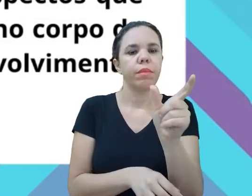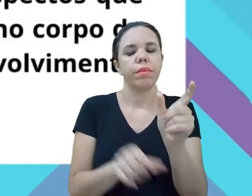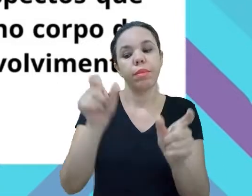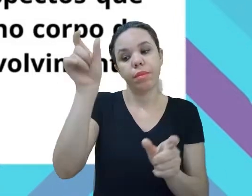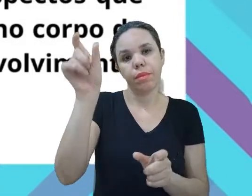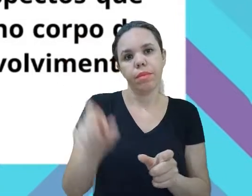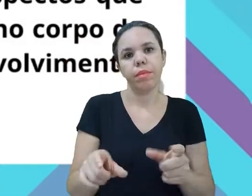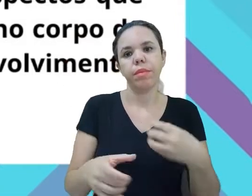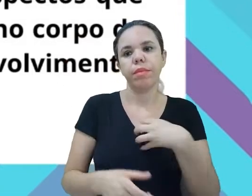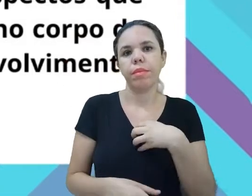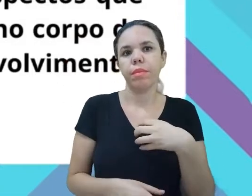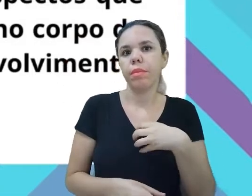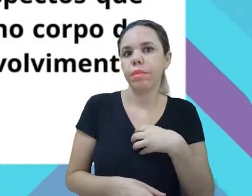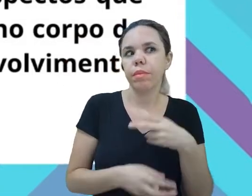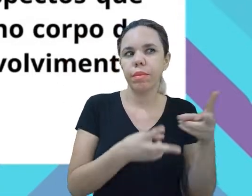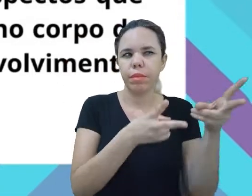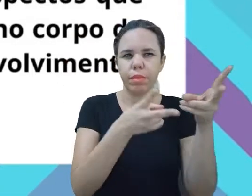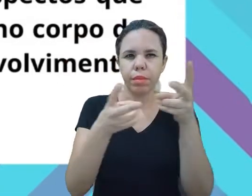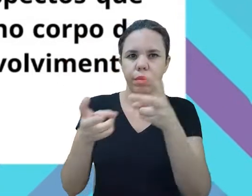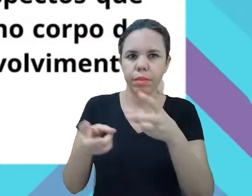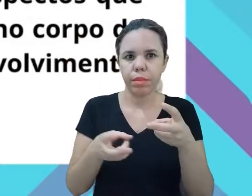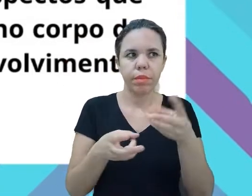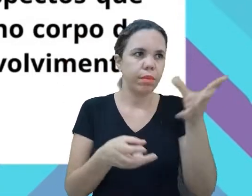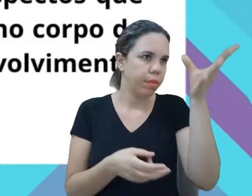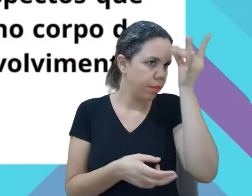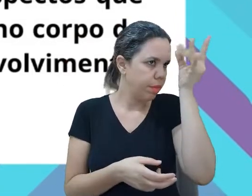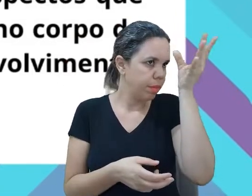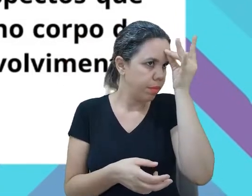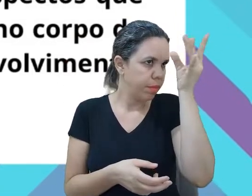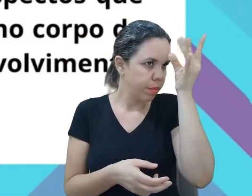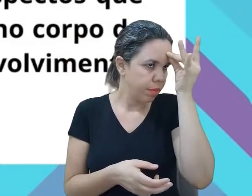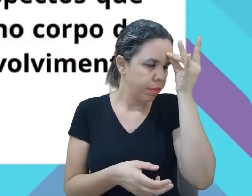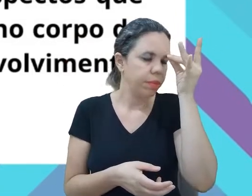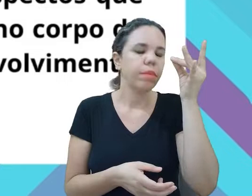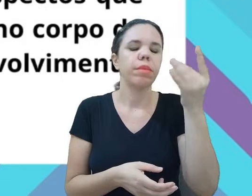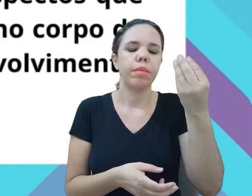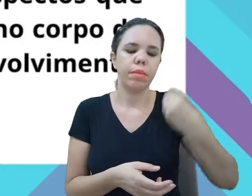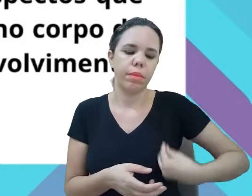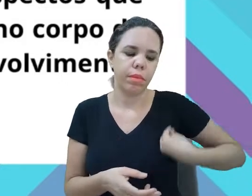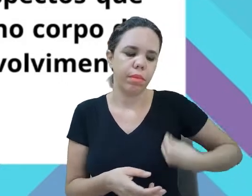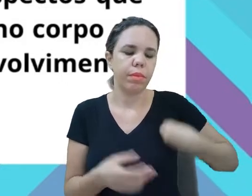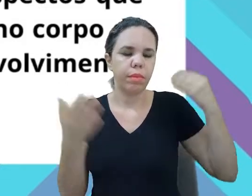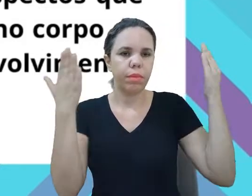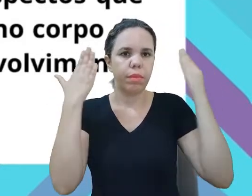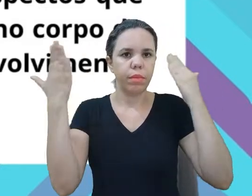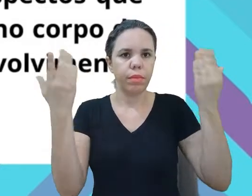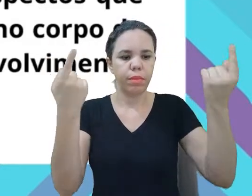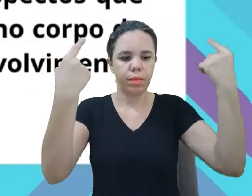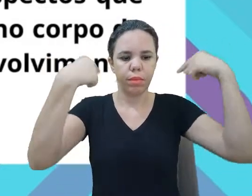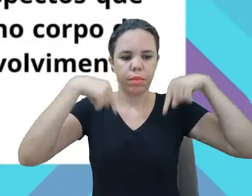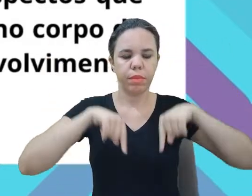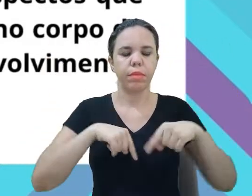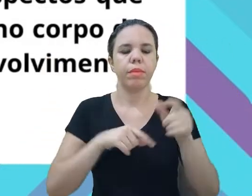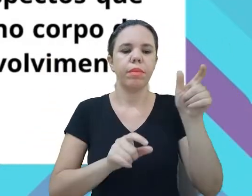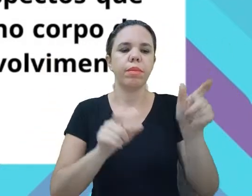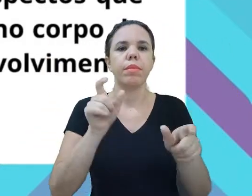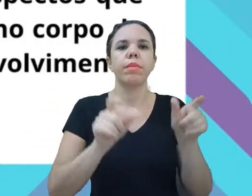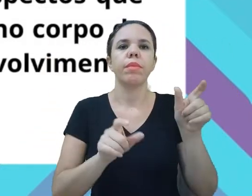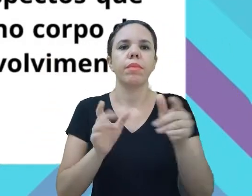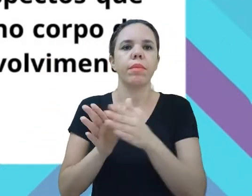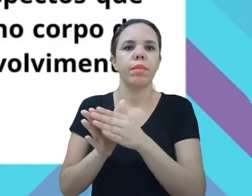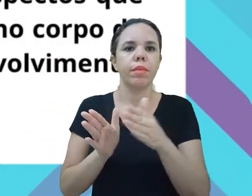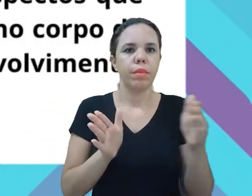Aplicado esse termo à personalidade, denota aqueles aspectos que foram gravados, inscritos no psiquismo e no corpo de